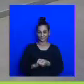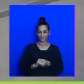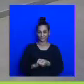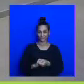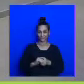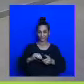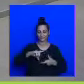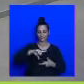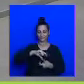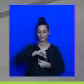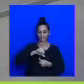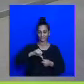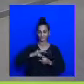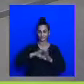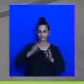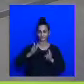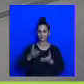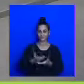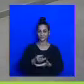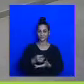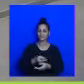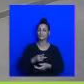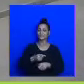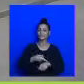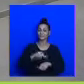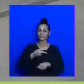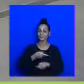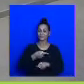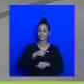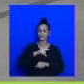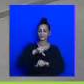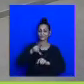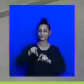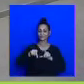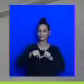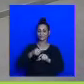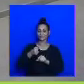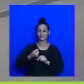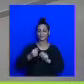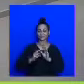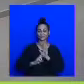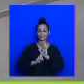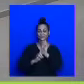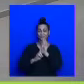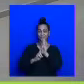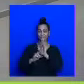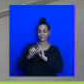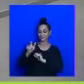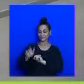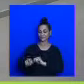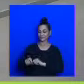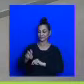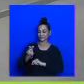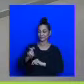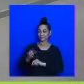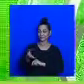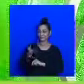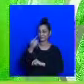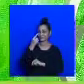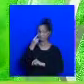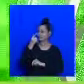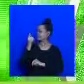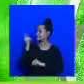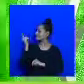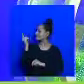o globo sendo identificado e agora passaremos ao número ao sorteio do número correspondente a coluna número 5 bola